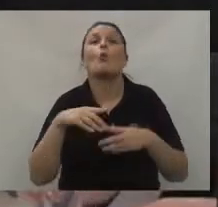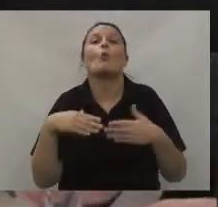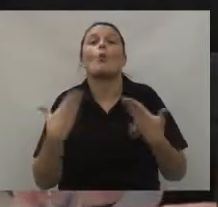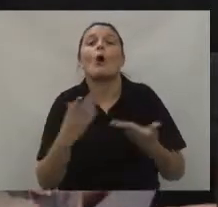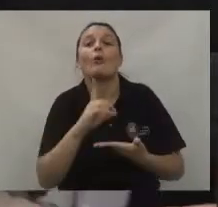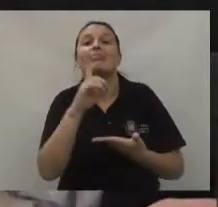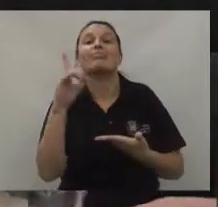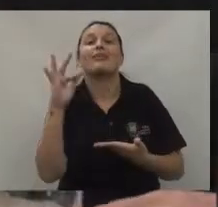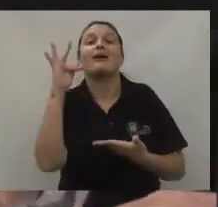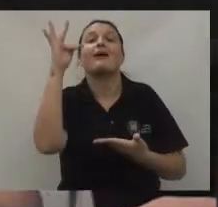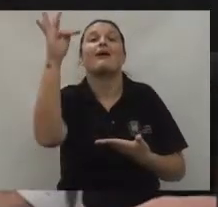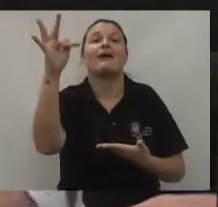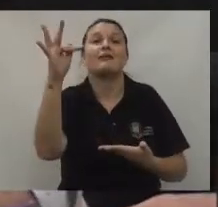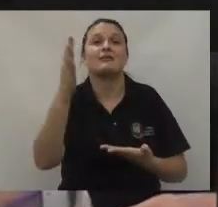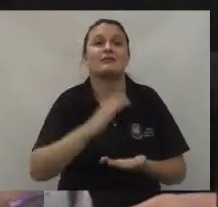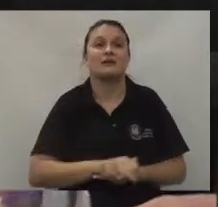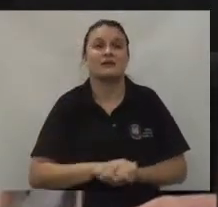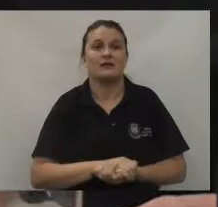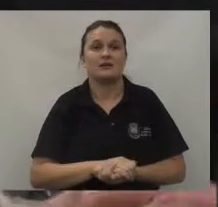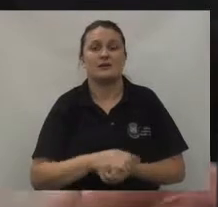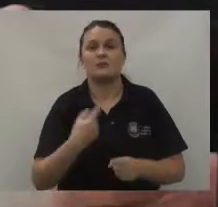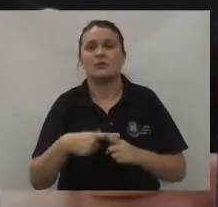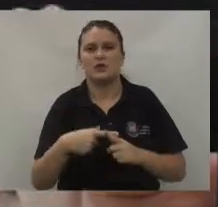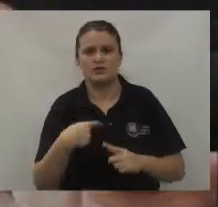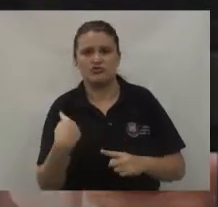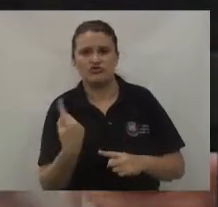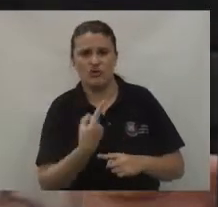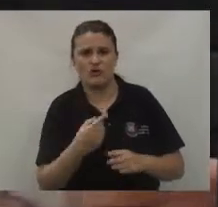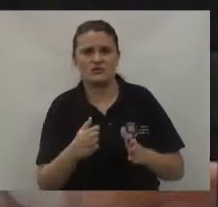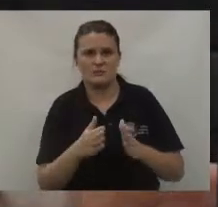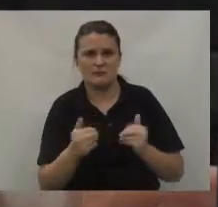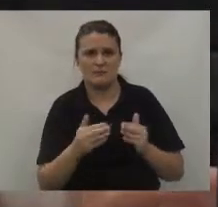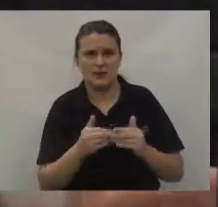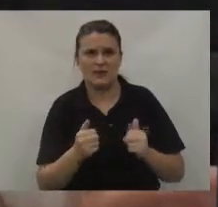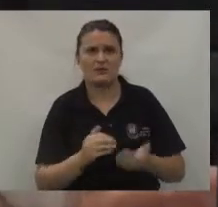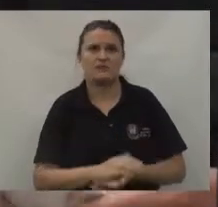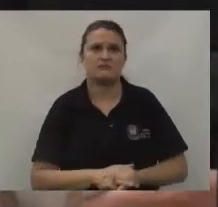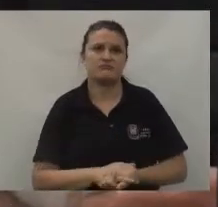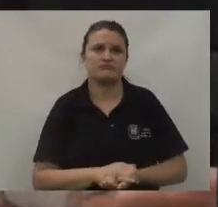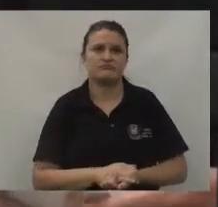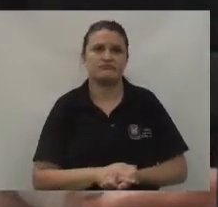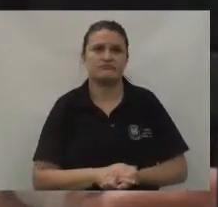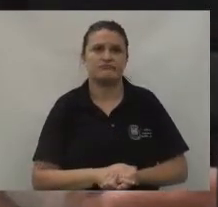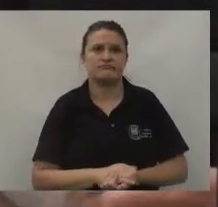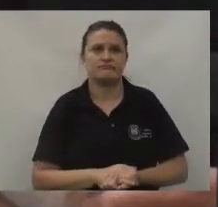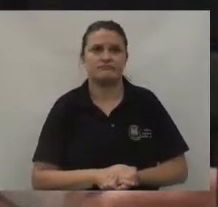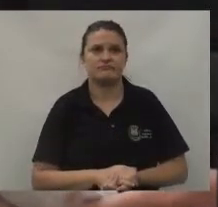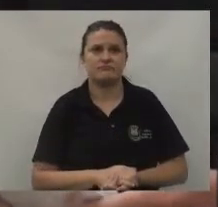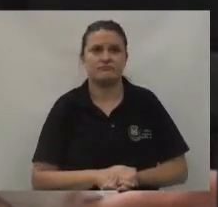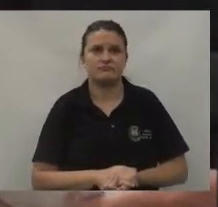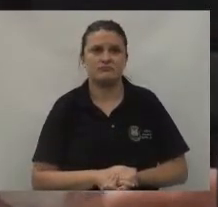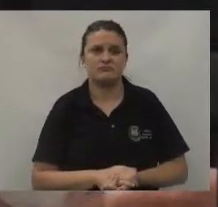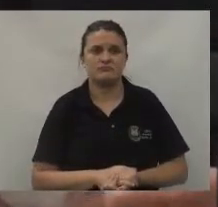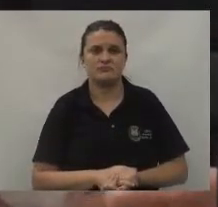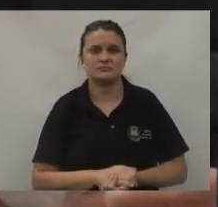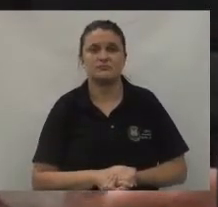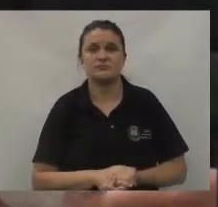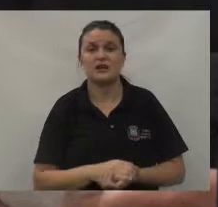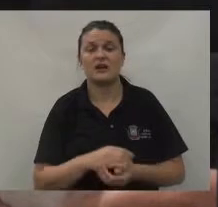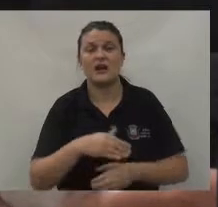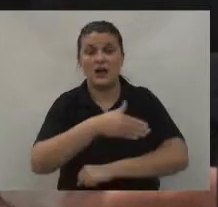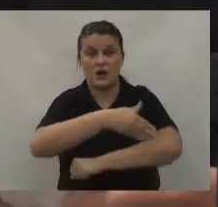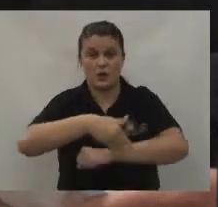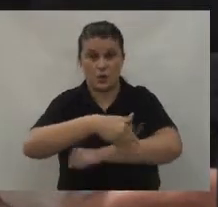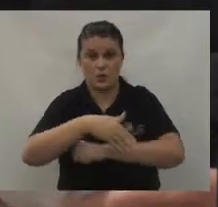isso ou não quer colocar porque nós estamos pedindo a academia tem que colocar a